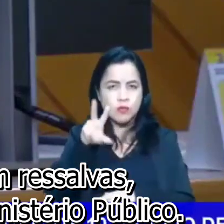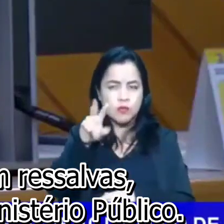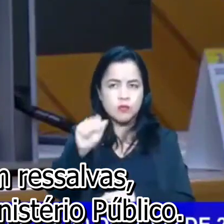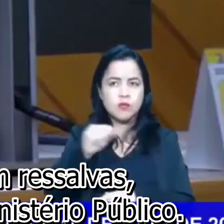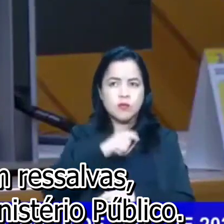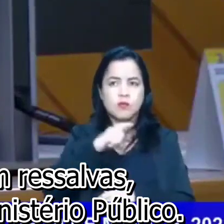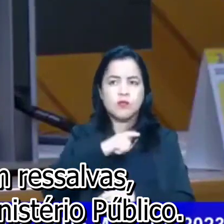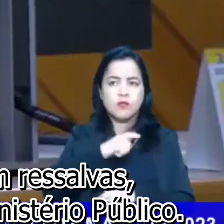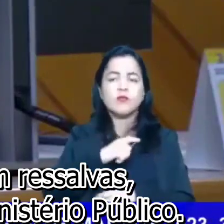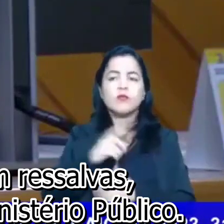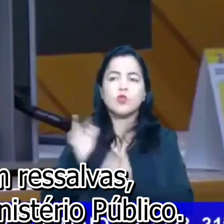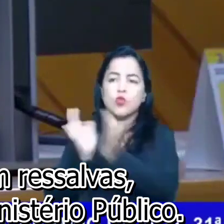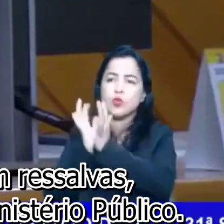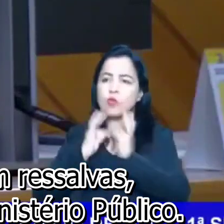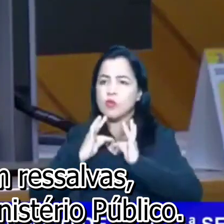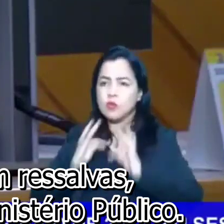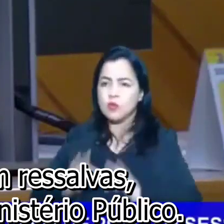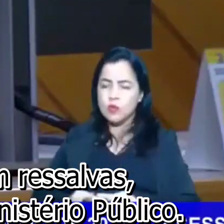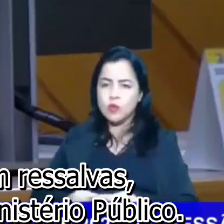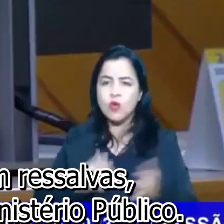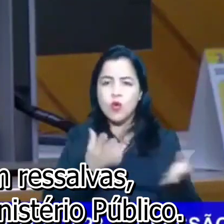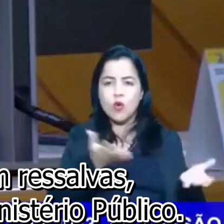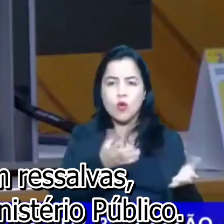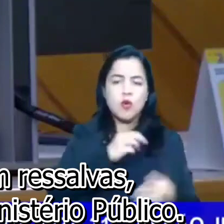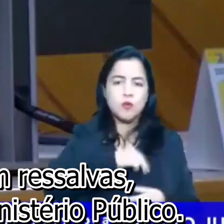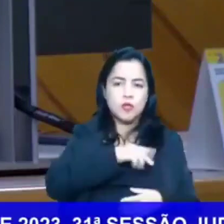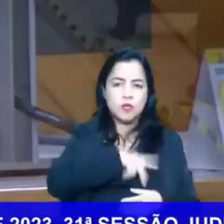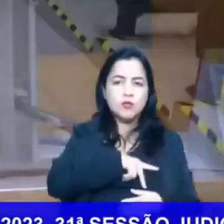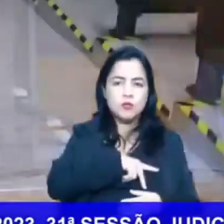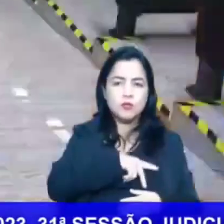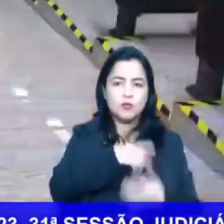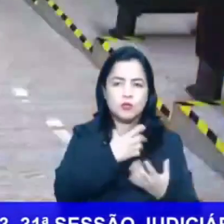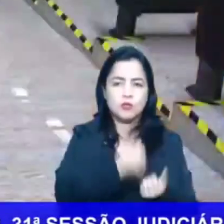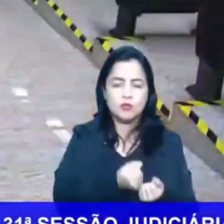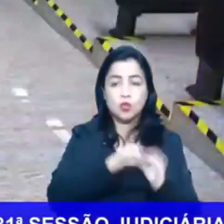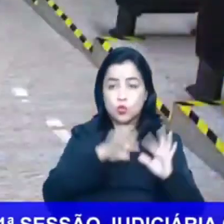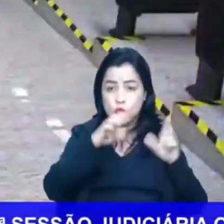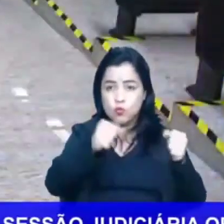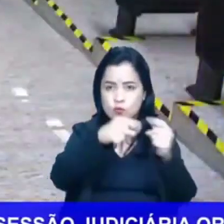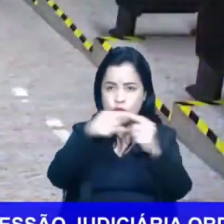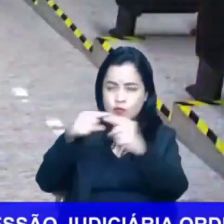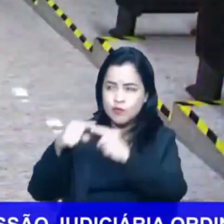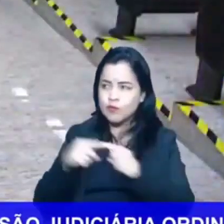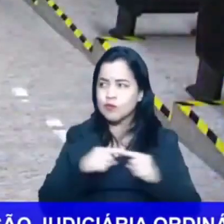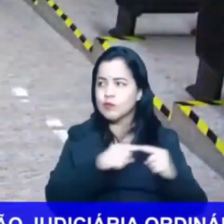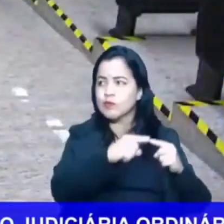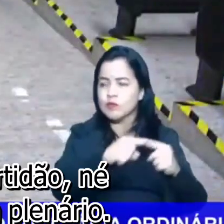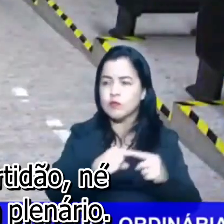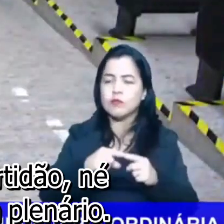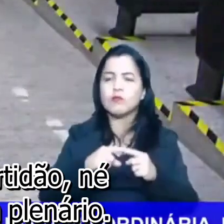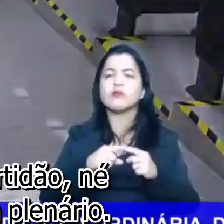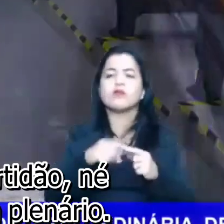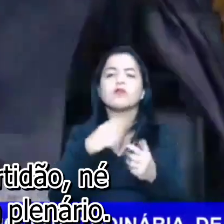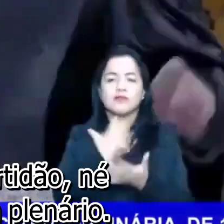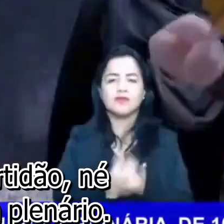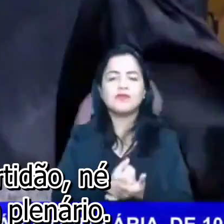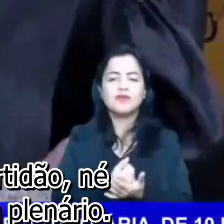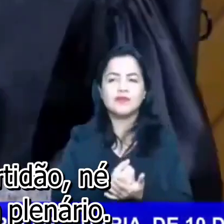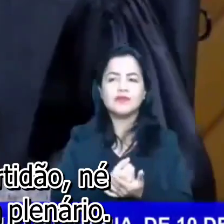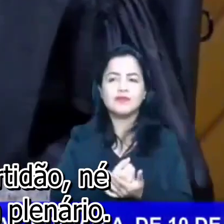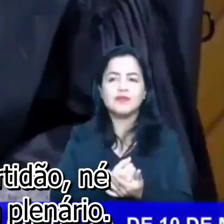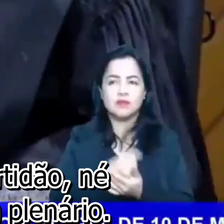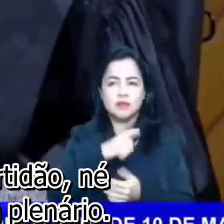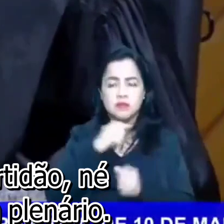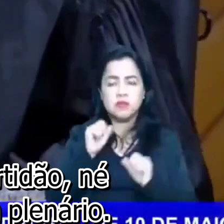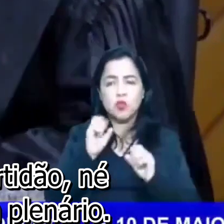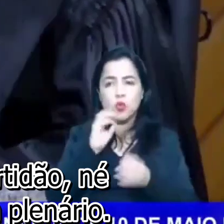o NACEP e agora retificando o Ministério Público. Perfeito, tudo de acordo? Então, contas aprovadas com ressalva, colocar na